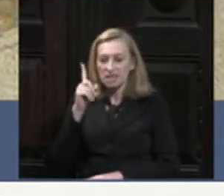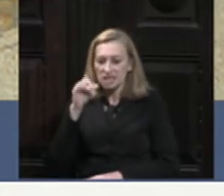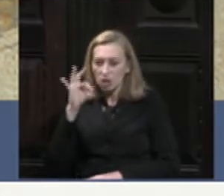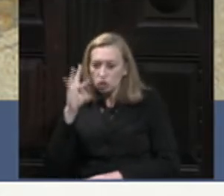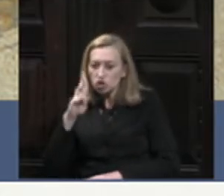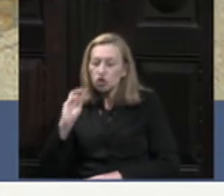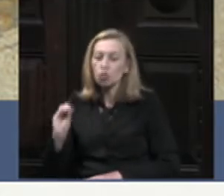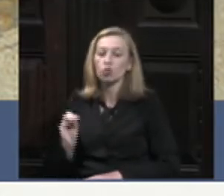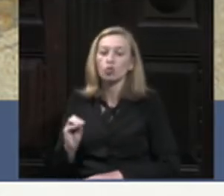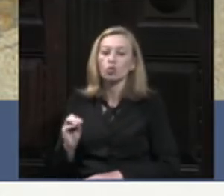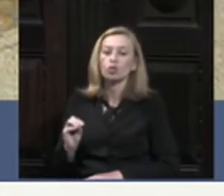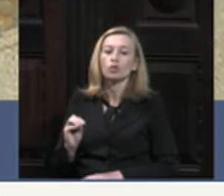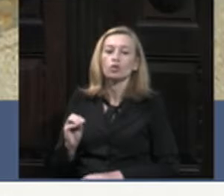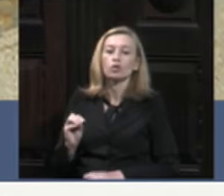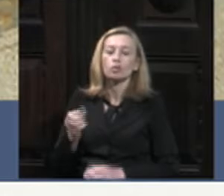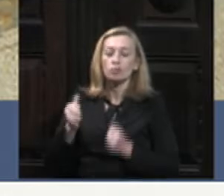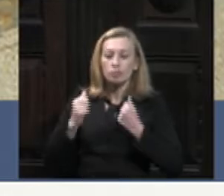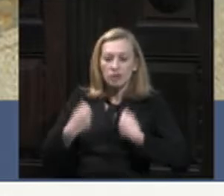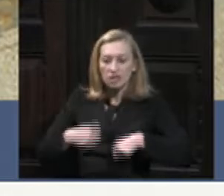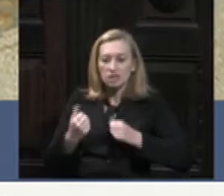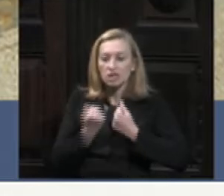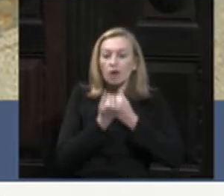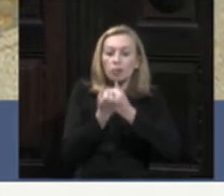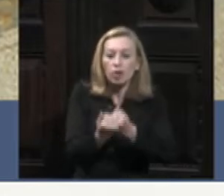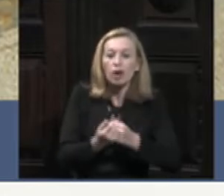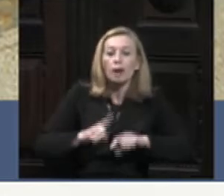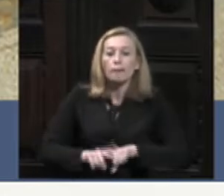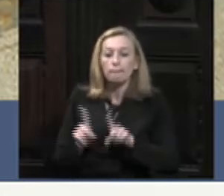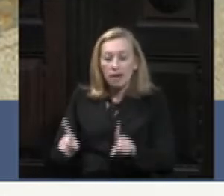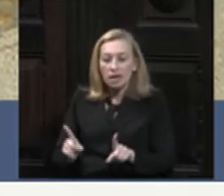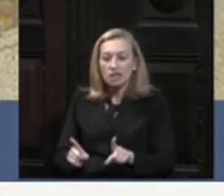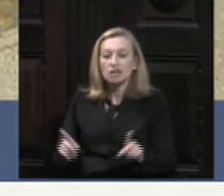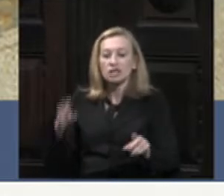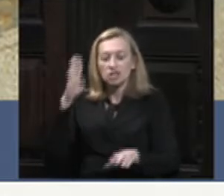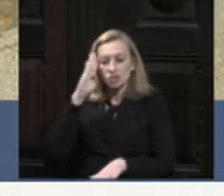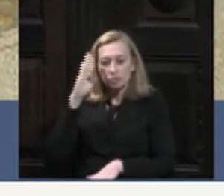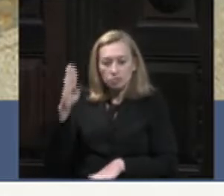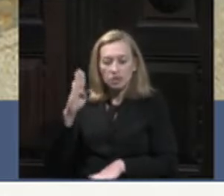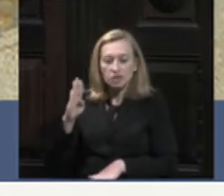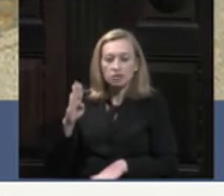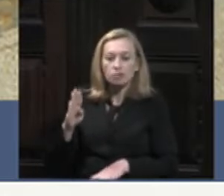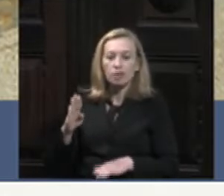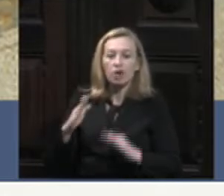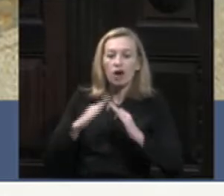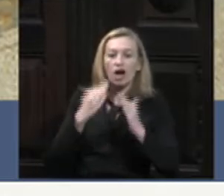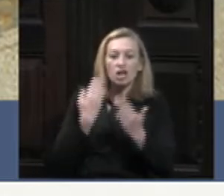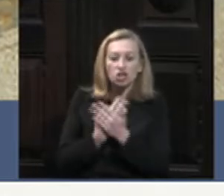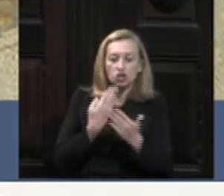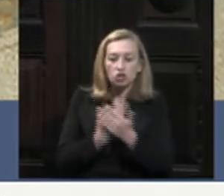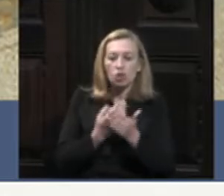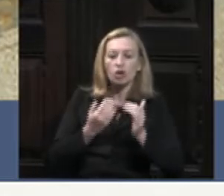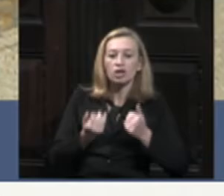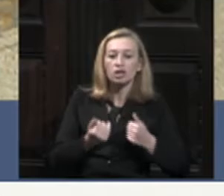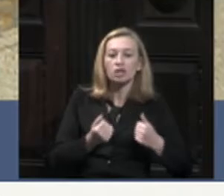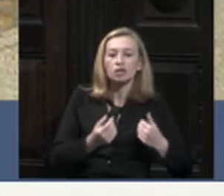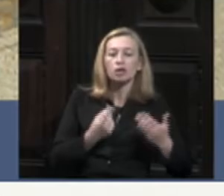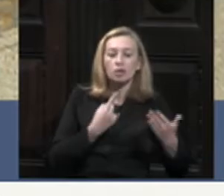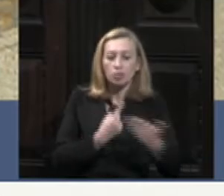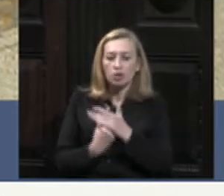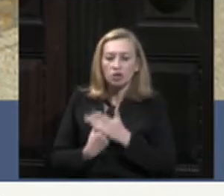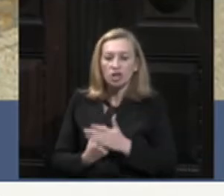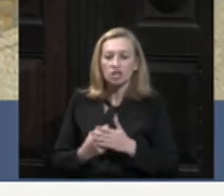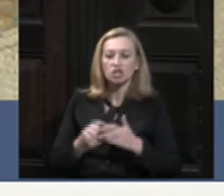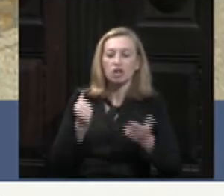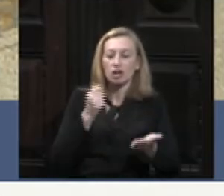mas especialmente as questões oriundas de legislação que protejam a farmácia e os profissionais. O